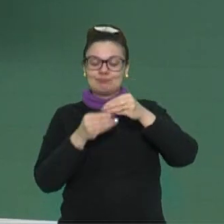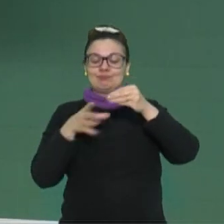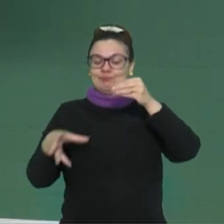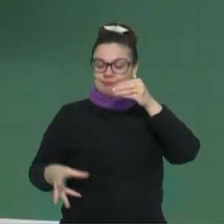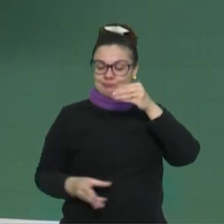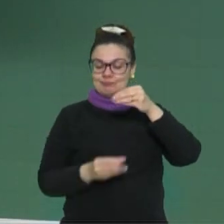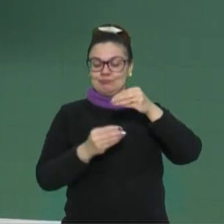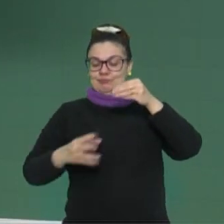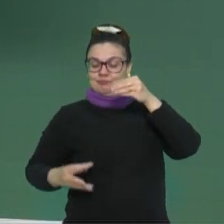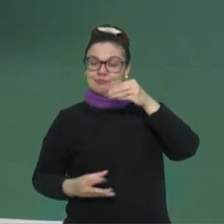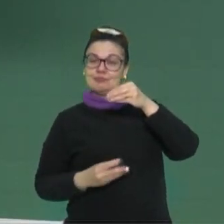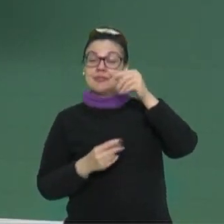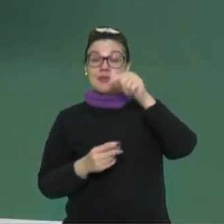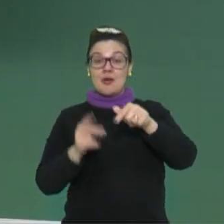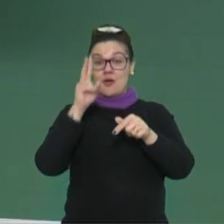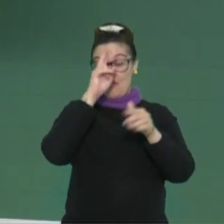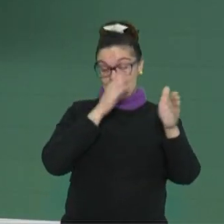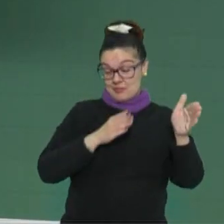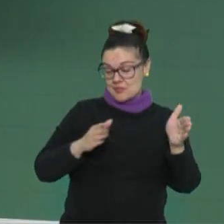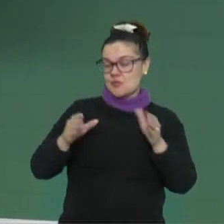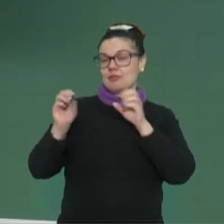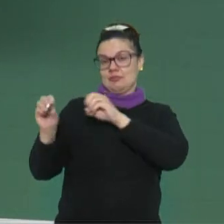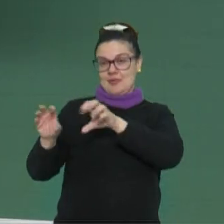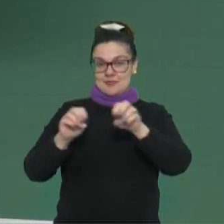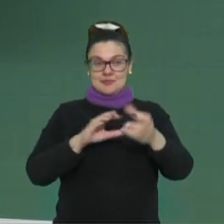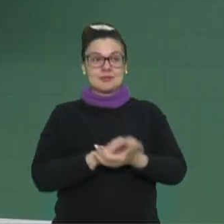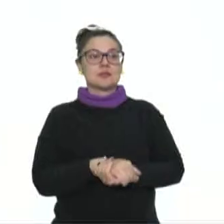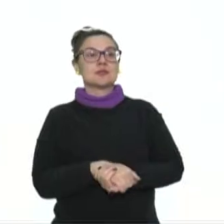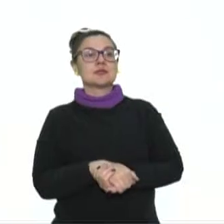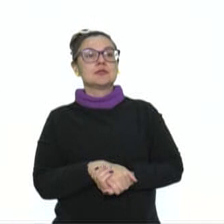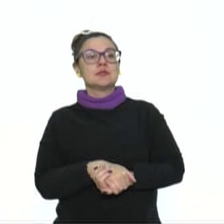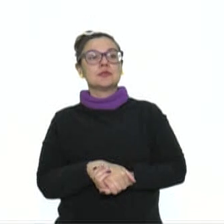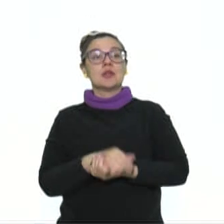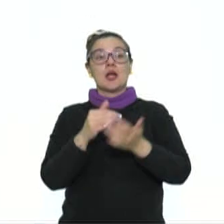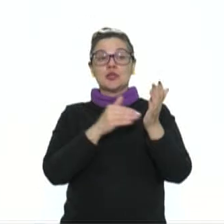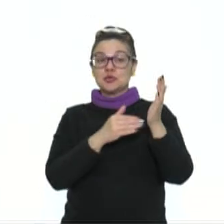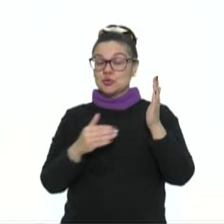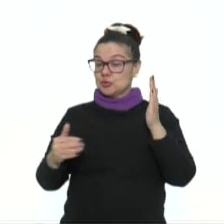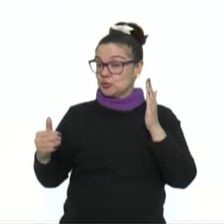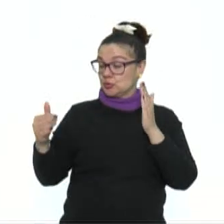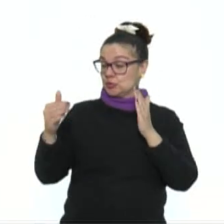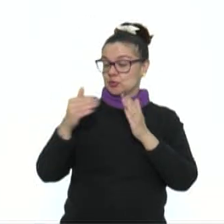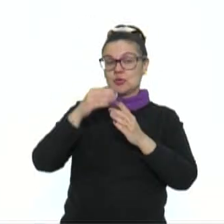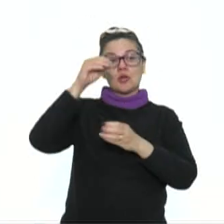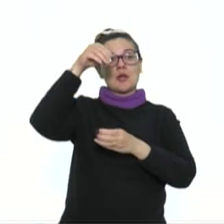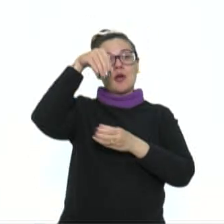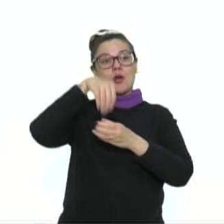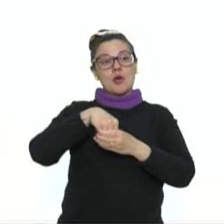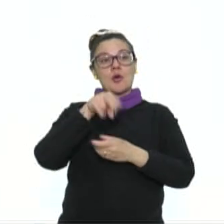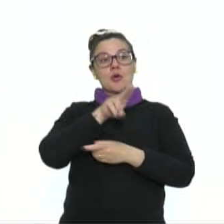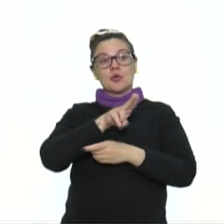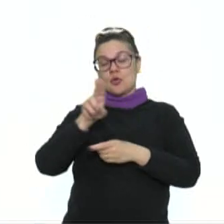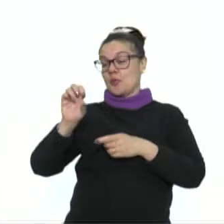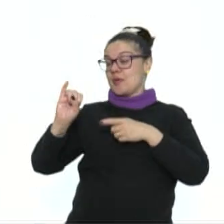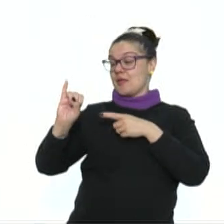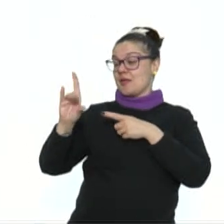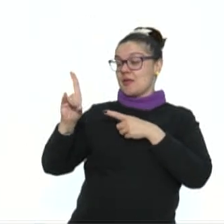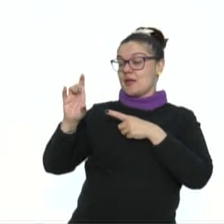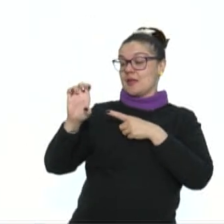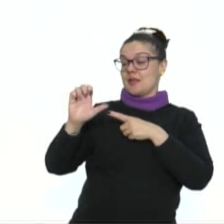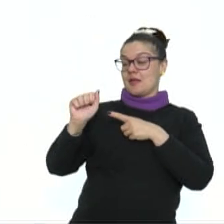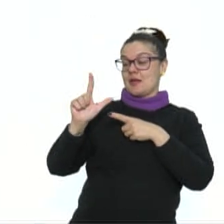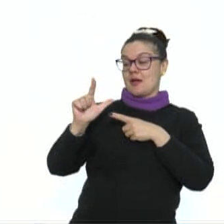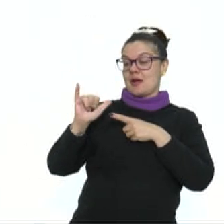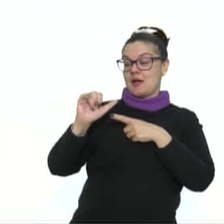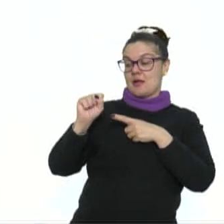sendo construído, e a história vai nos dizendo isso. Isso está dentro de uma perspectiva chamada de idealismo alemão, que